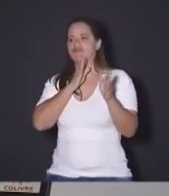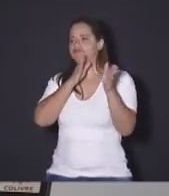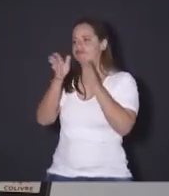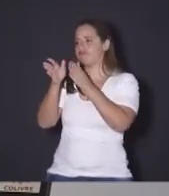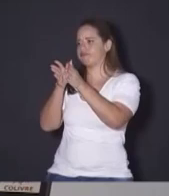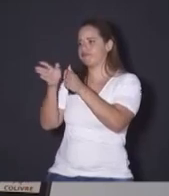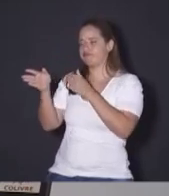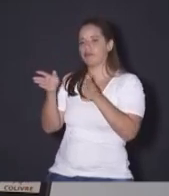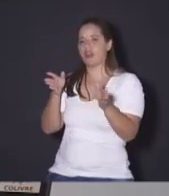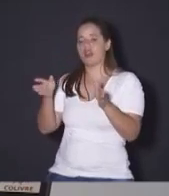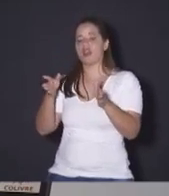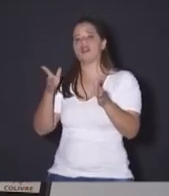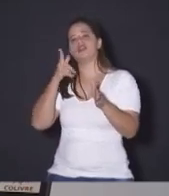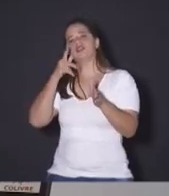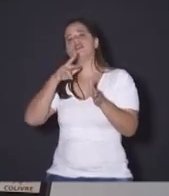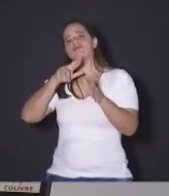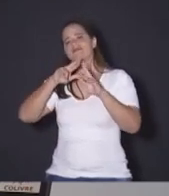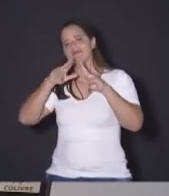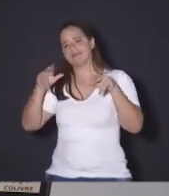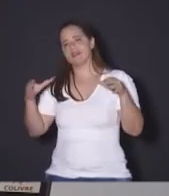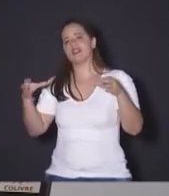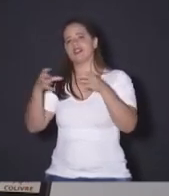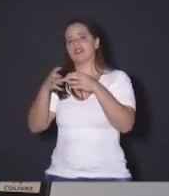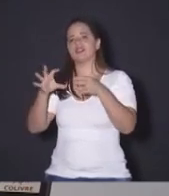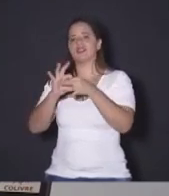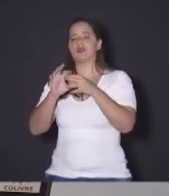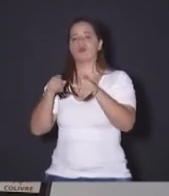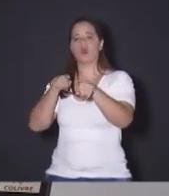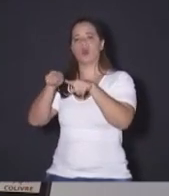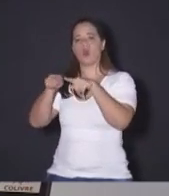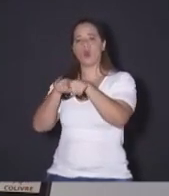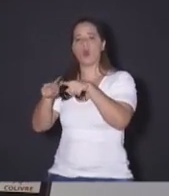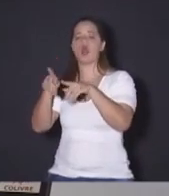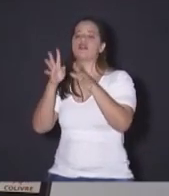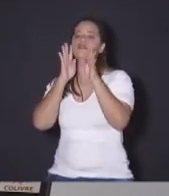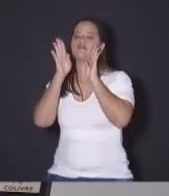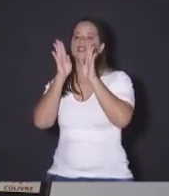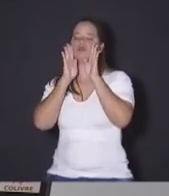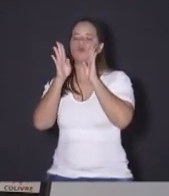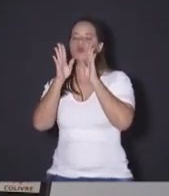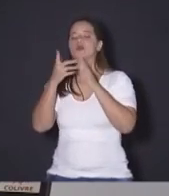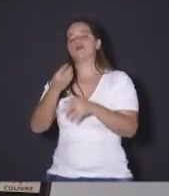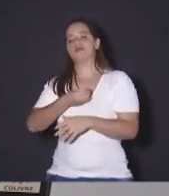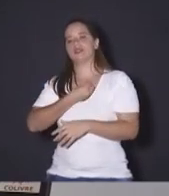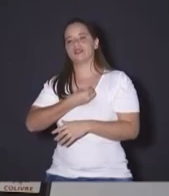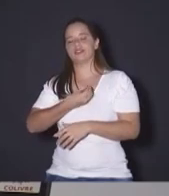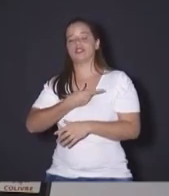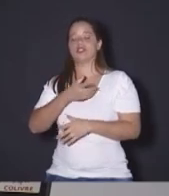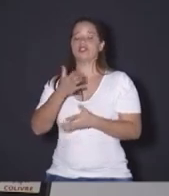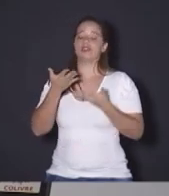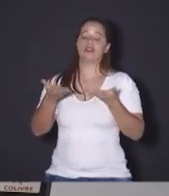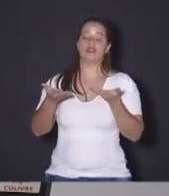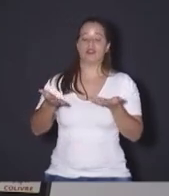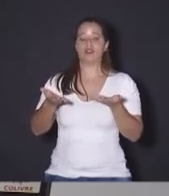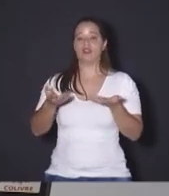outras e todas as outras também estão tendo que concorrer com o facebook para continuar existindo então é faz sentido